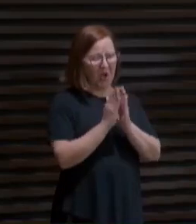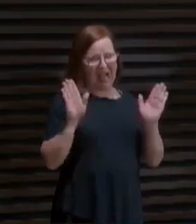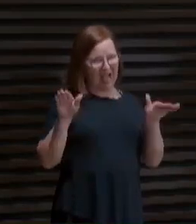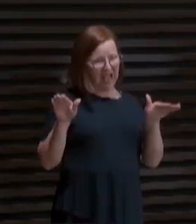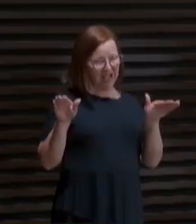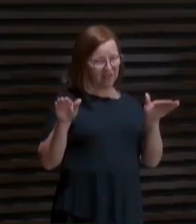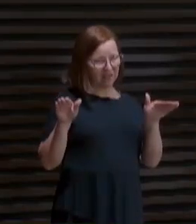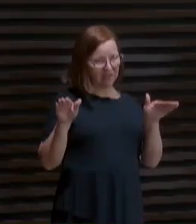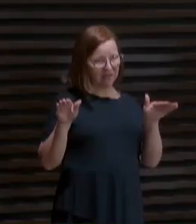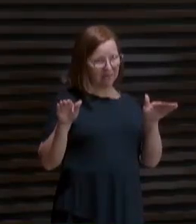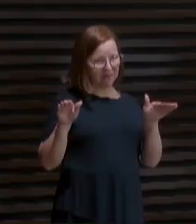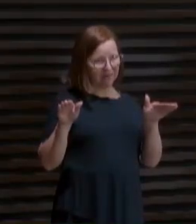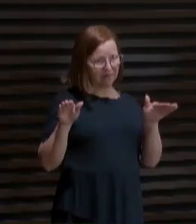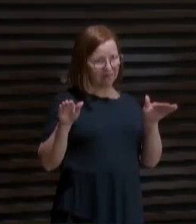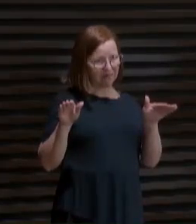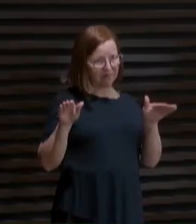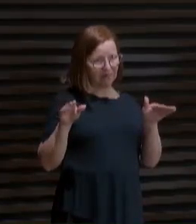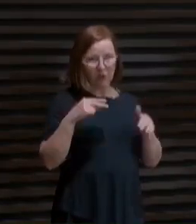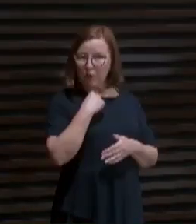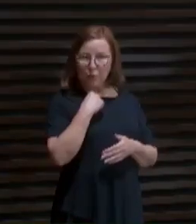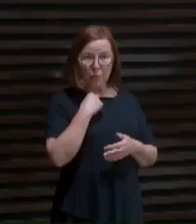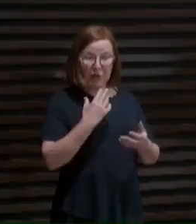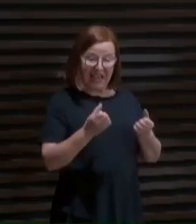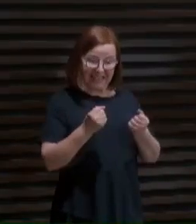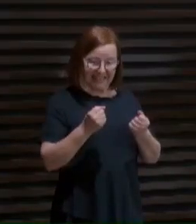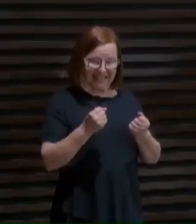ele deveria recusar a adoração.